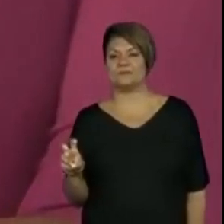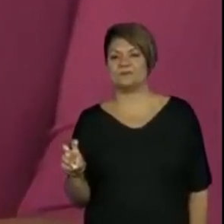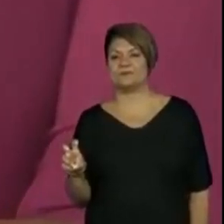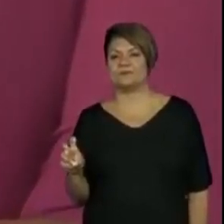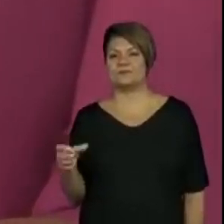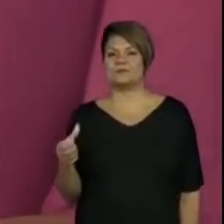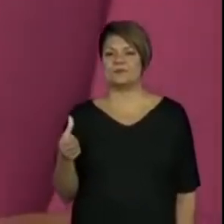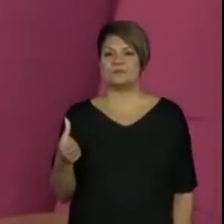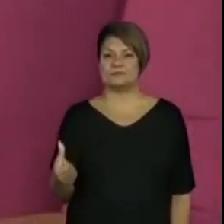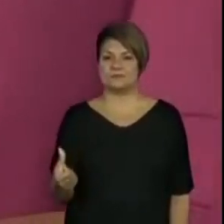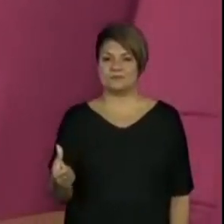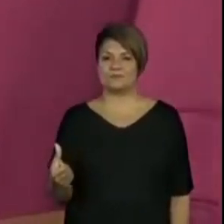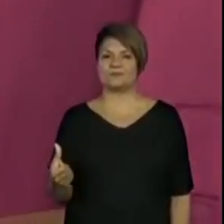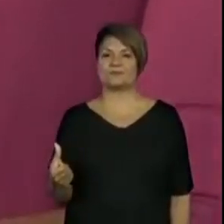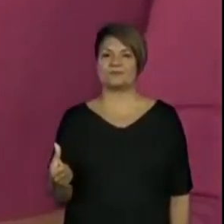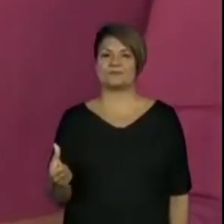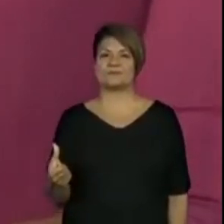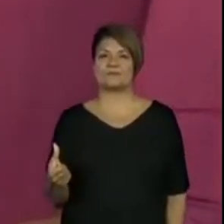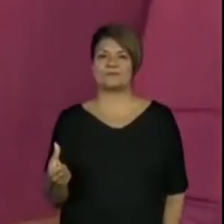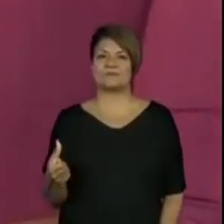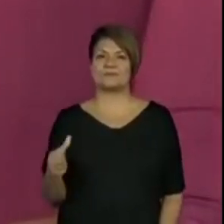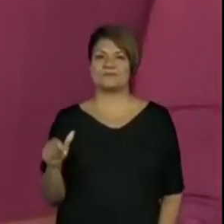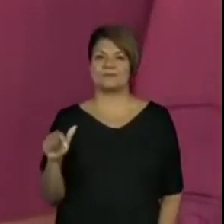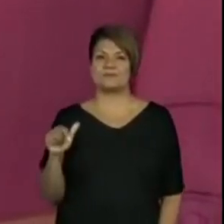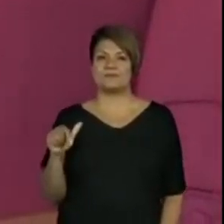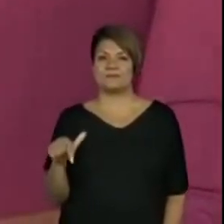cinco, seis,